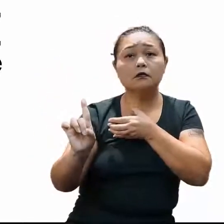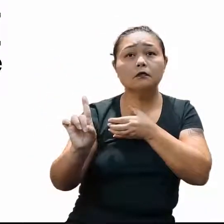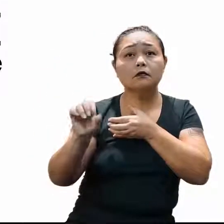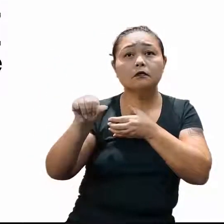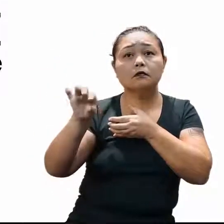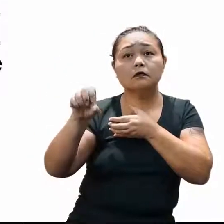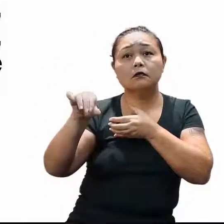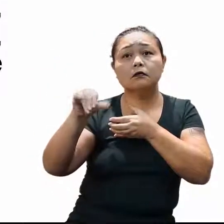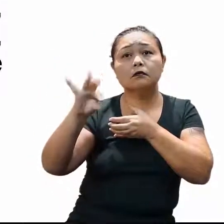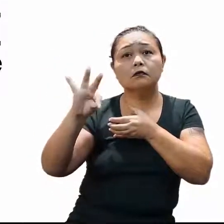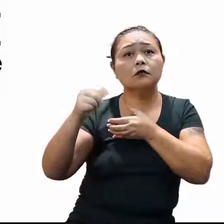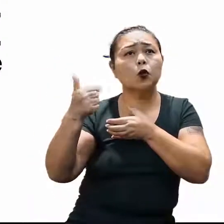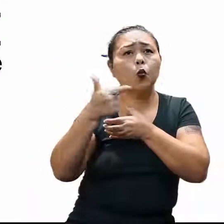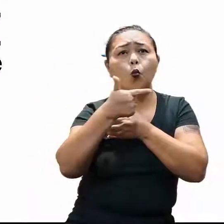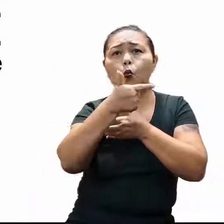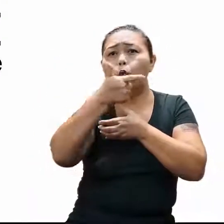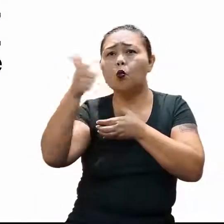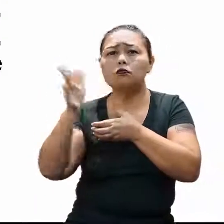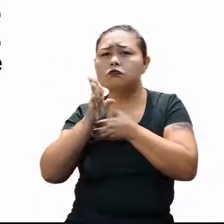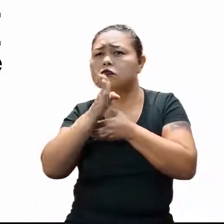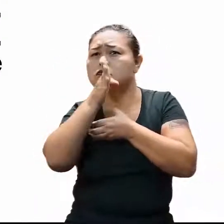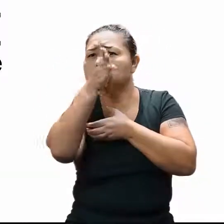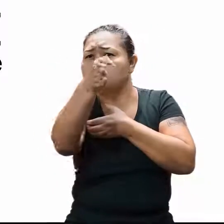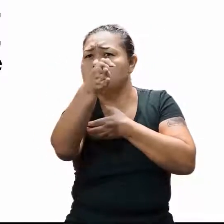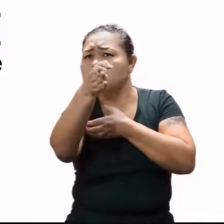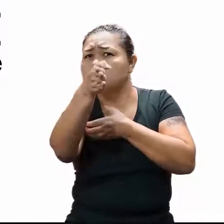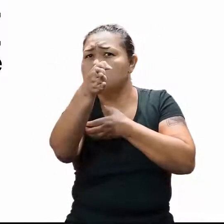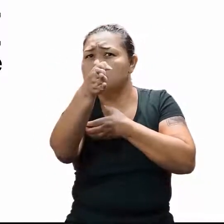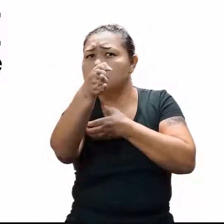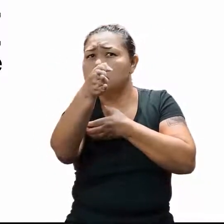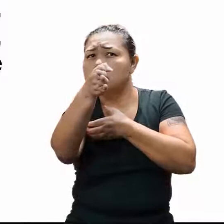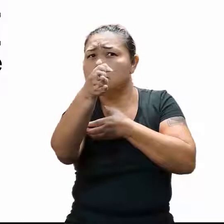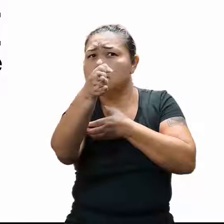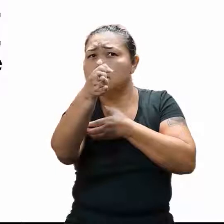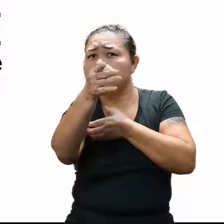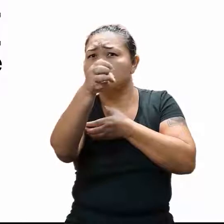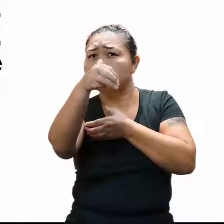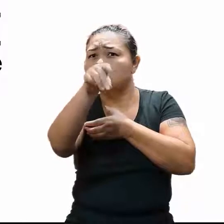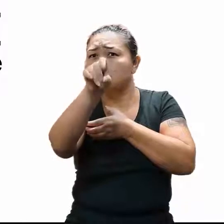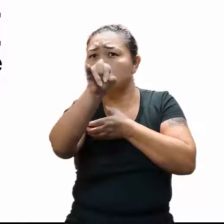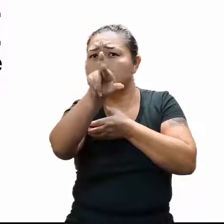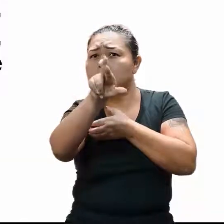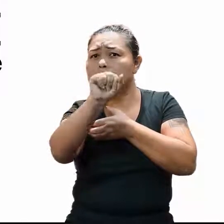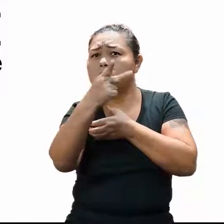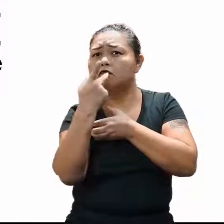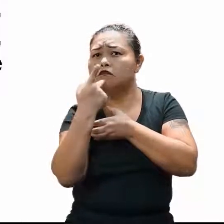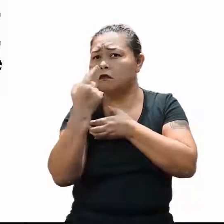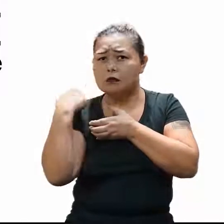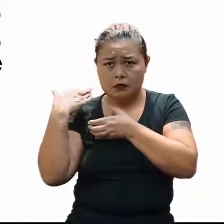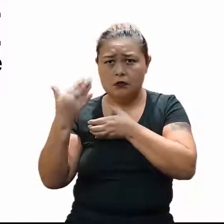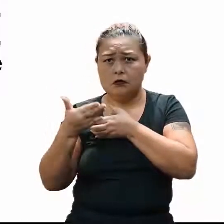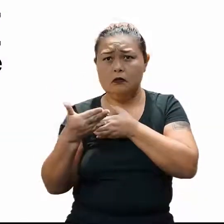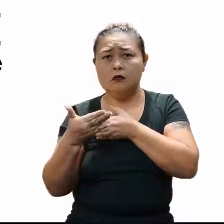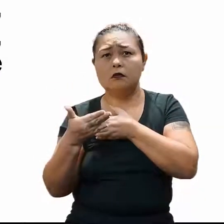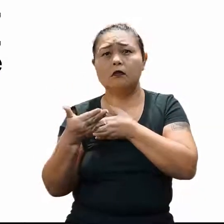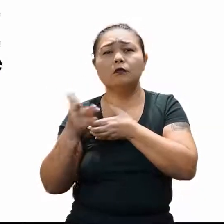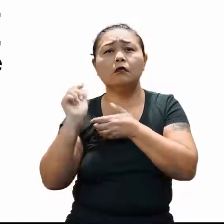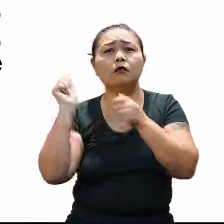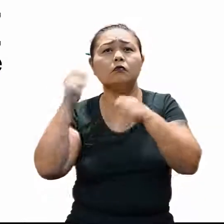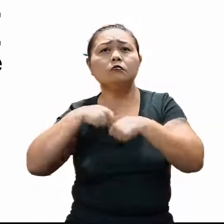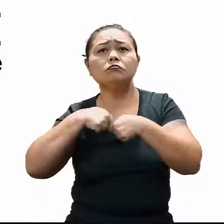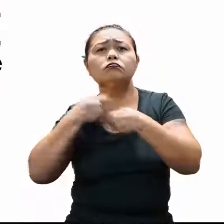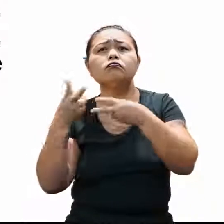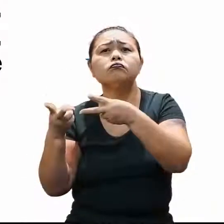os sertanistas não tinham uma única direção rumo à Madeira. Aquilo que eu acabei de falar para vocês, pois